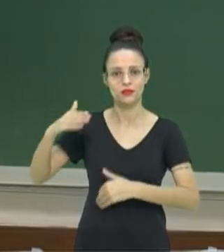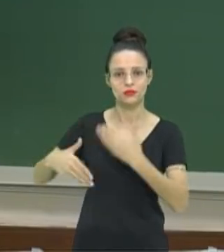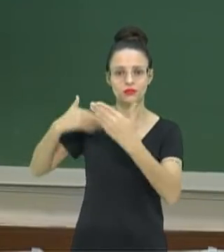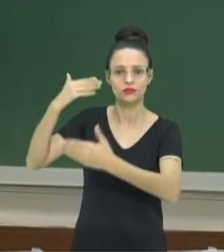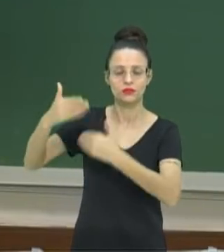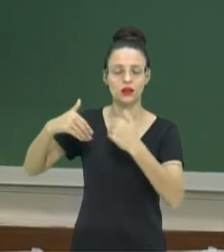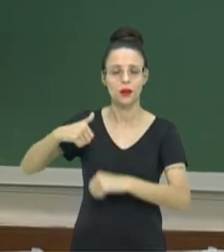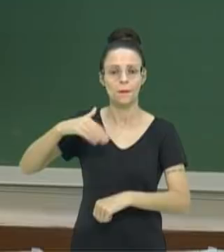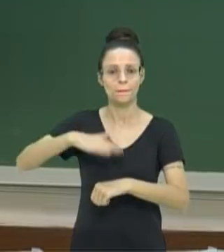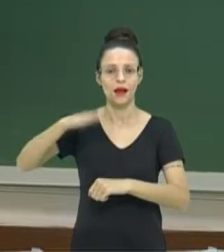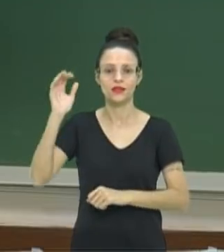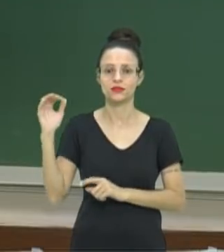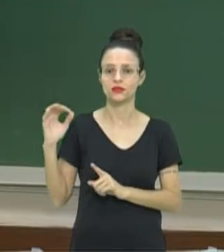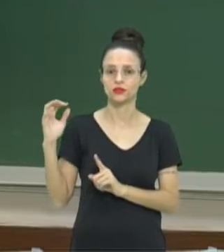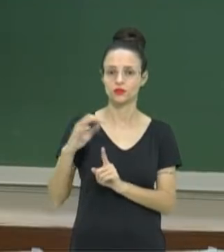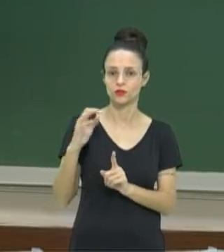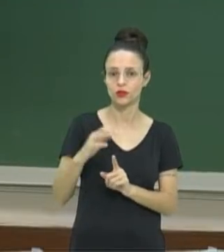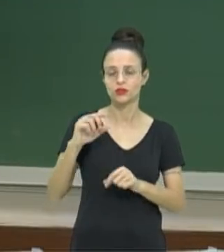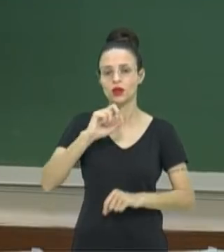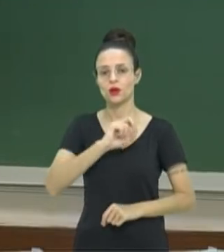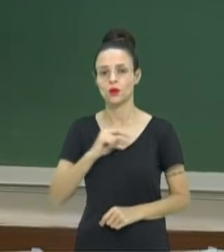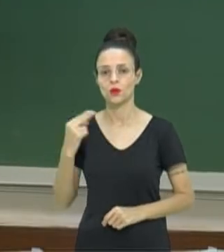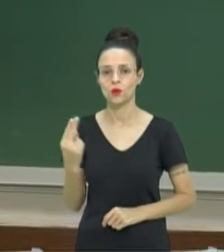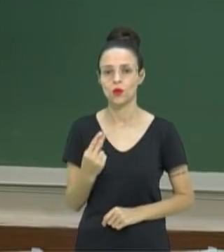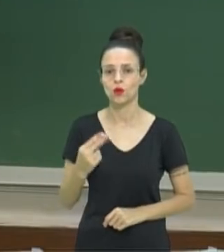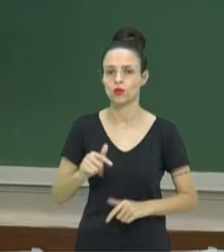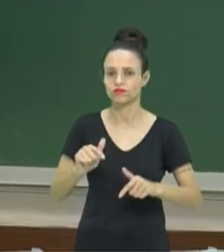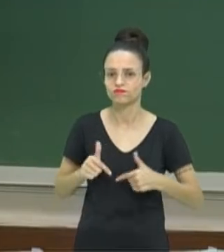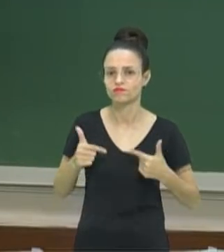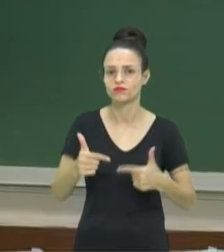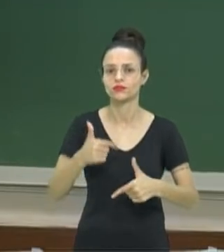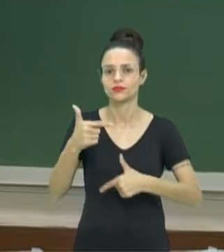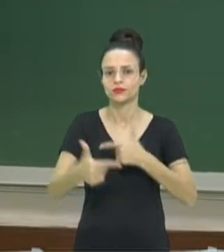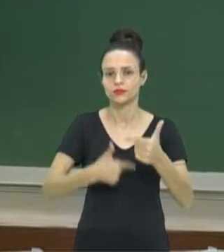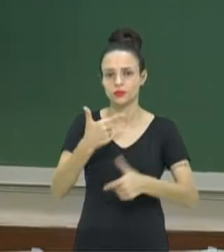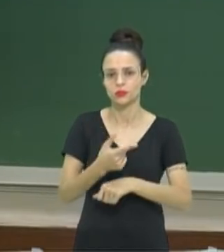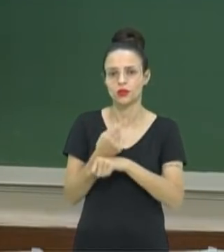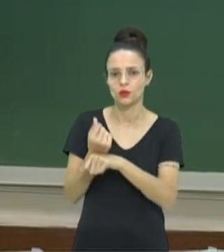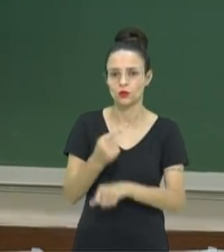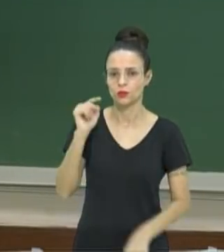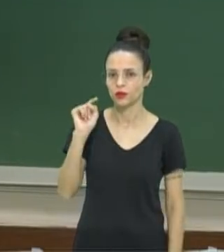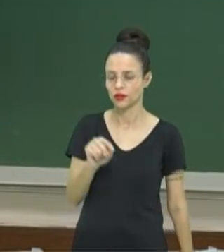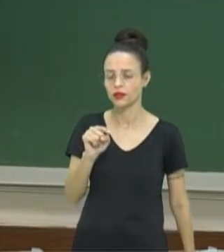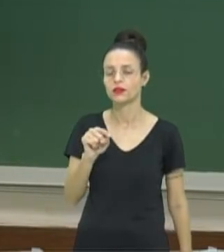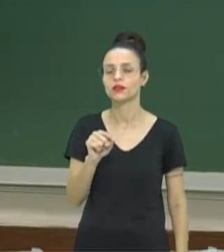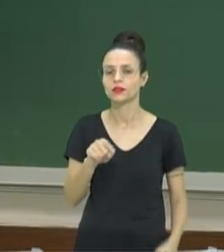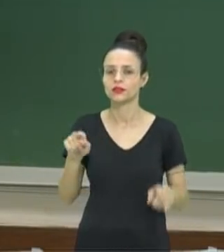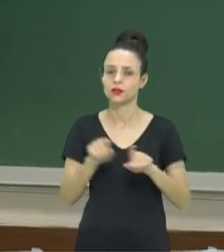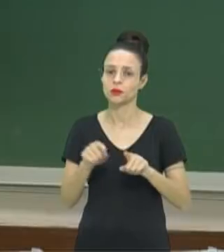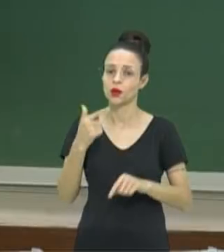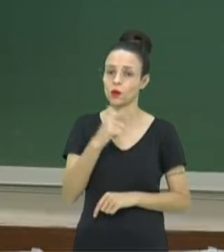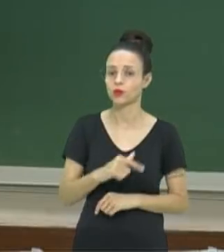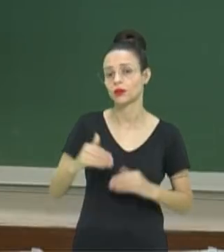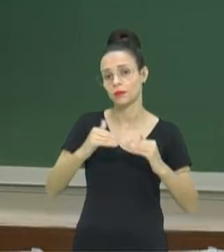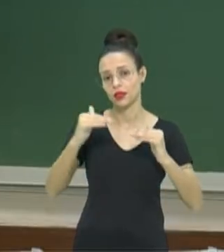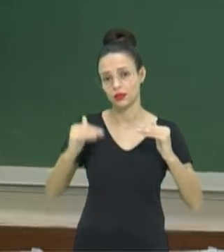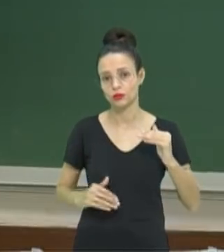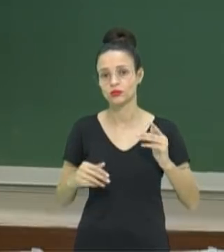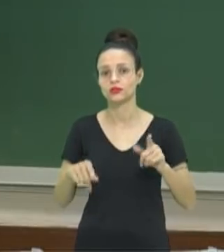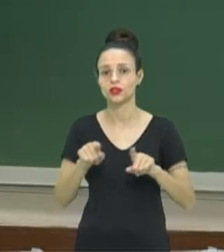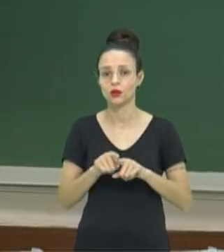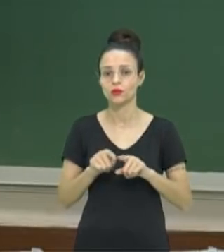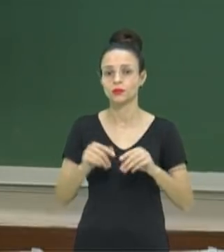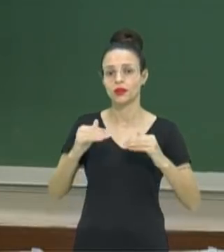maior grau de influência ou de atividades que são desenvolvidas nelas e outras com menor. Então,